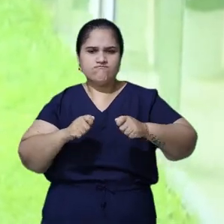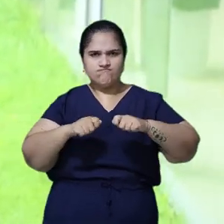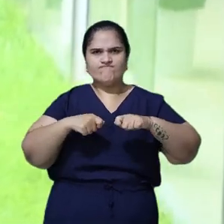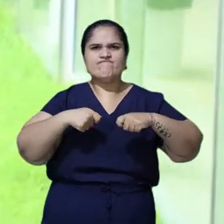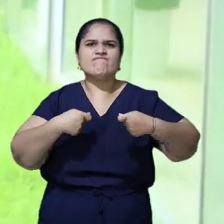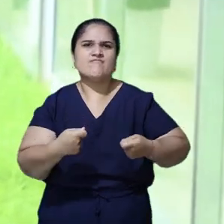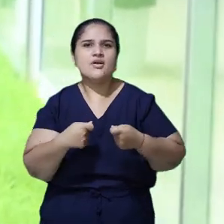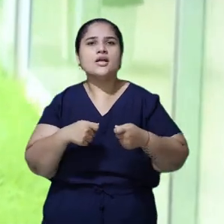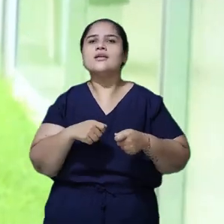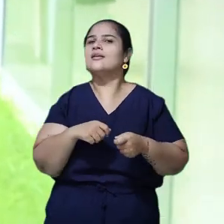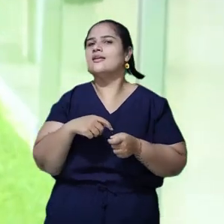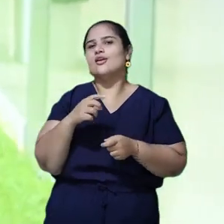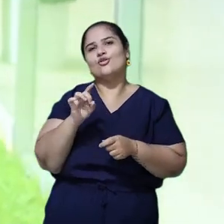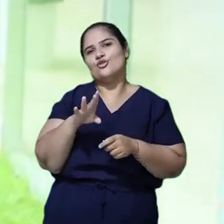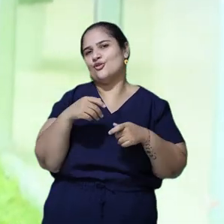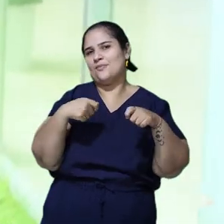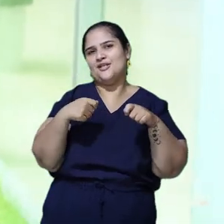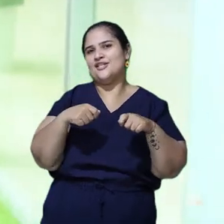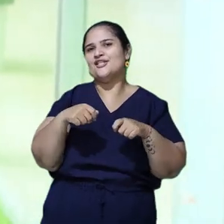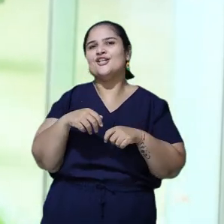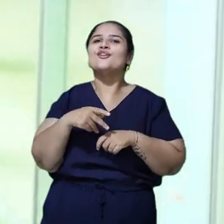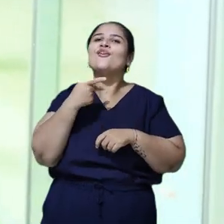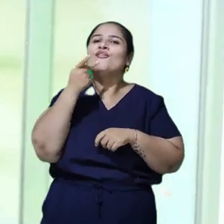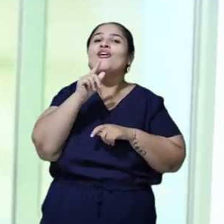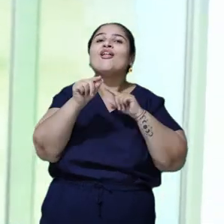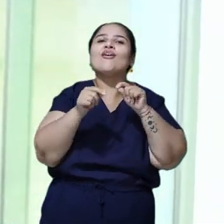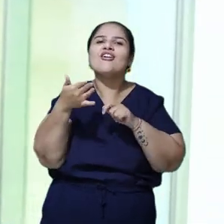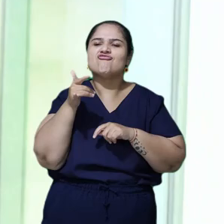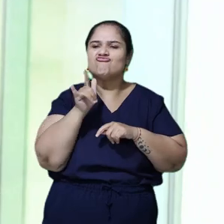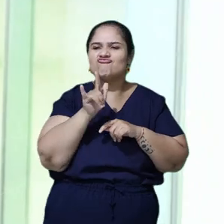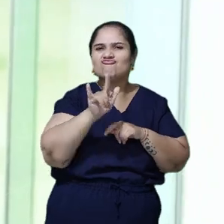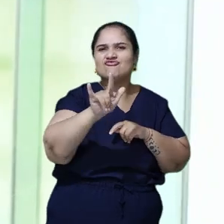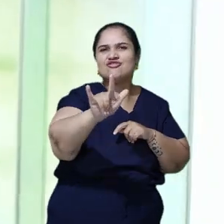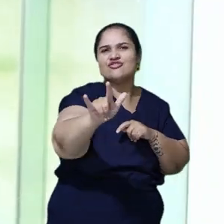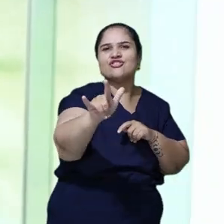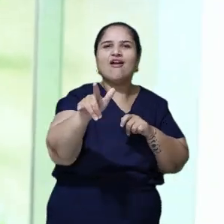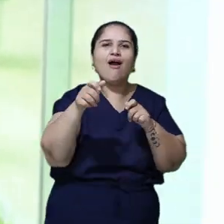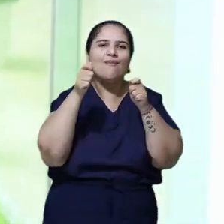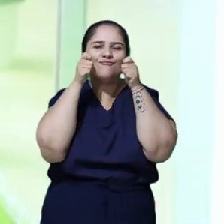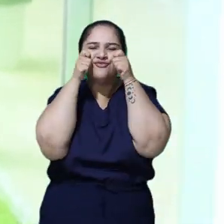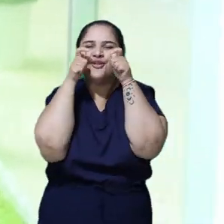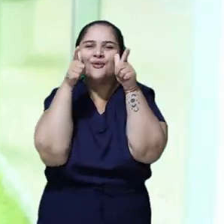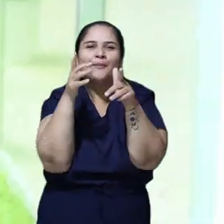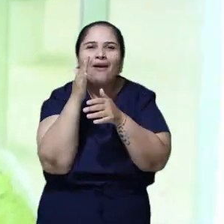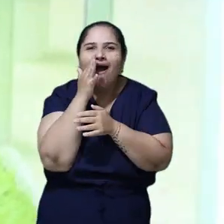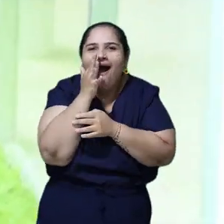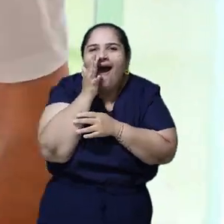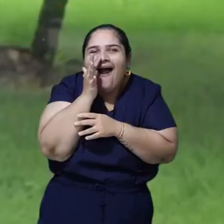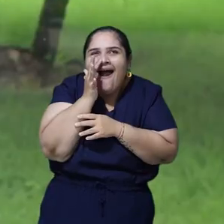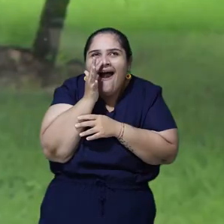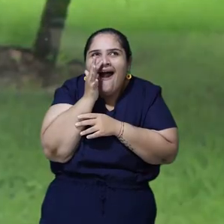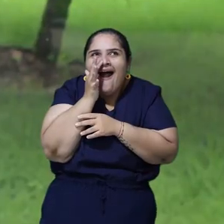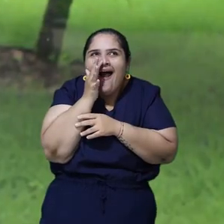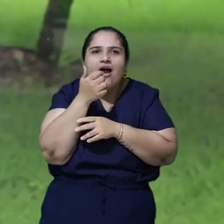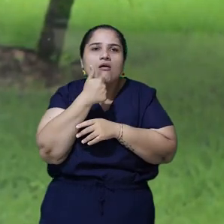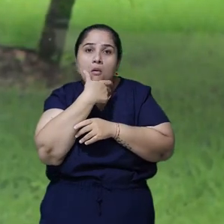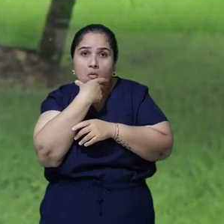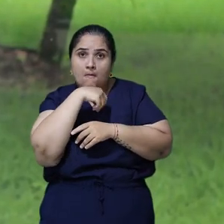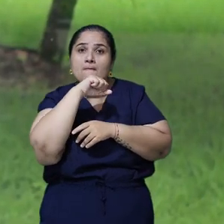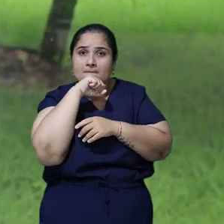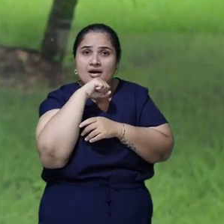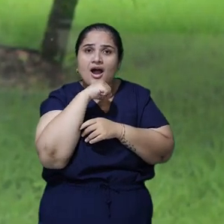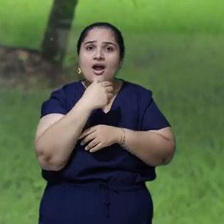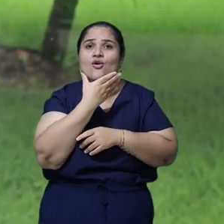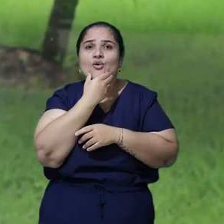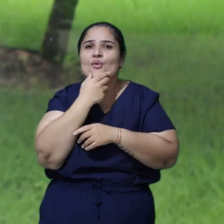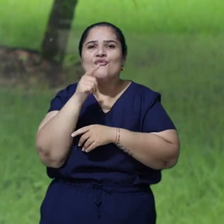de dizer que eu te amo muito, te admiro como pai e como homem. Você é a mulher, o amor